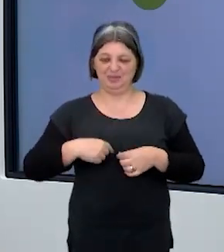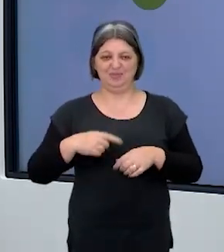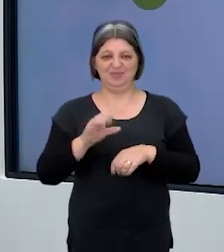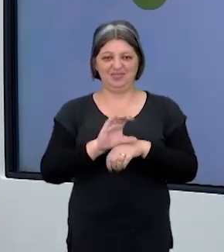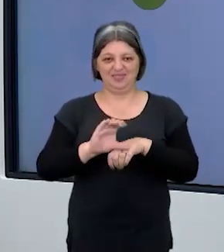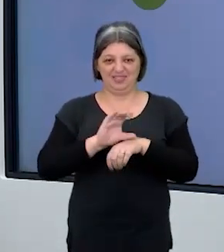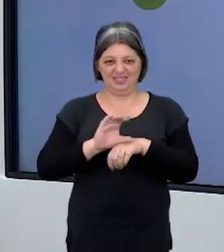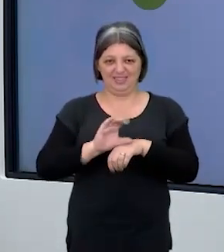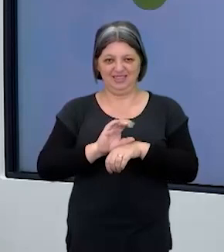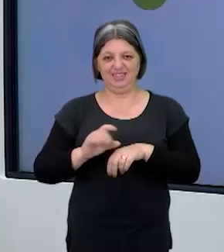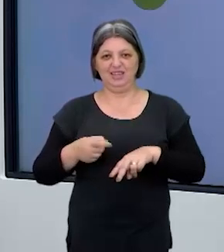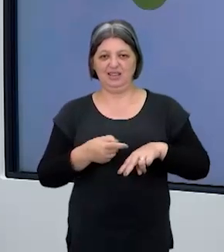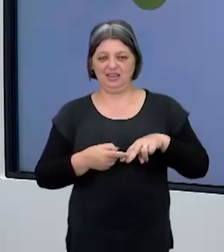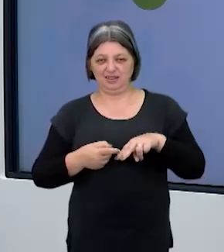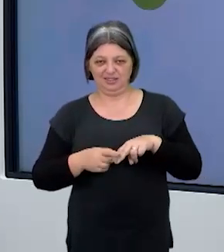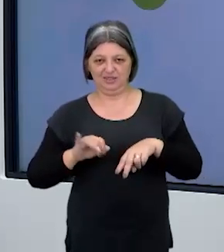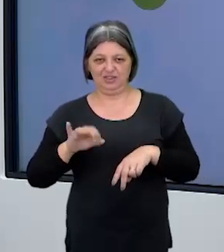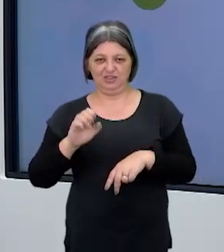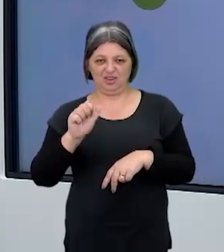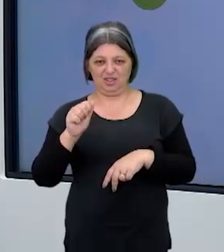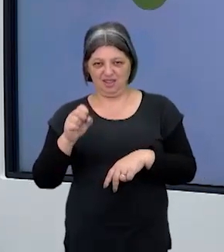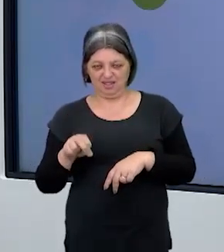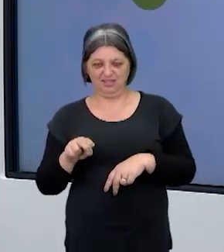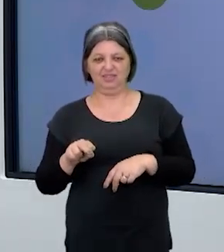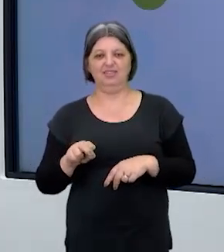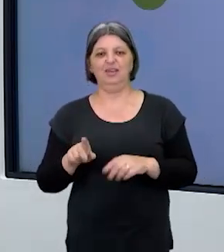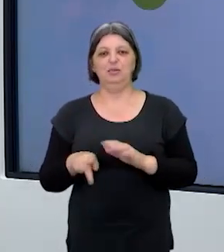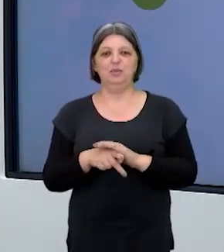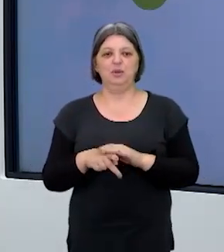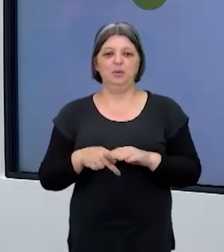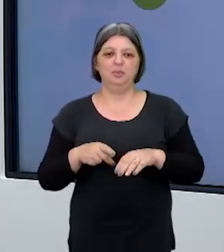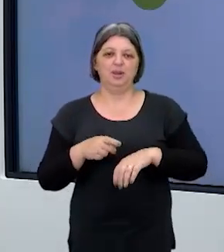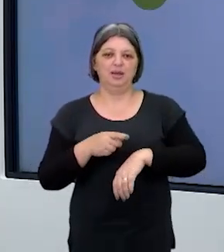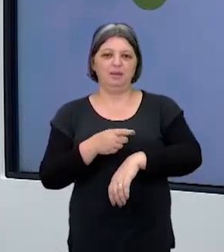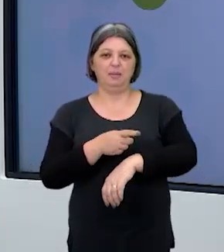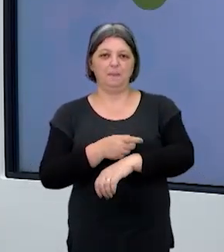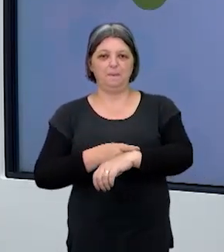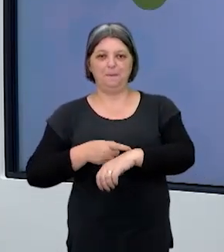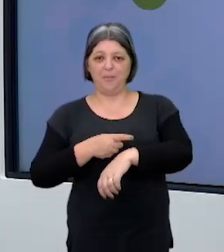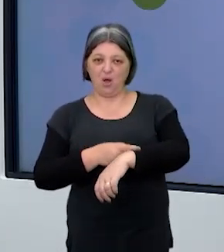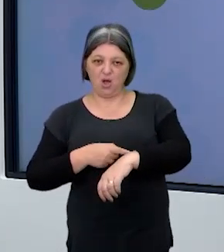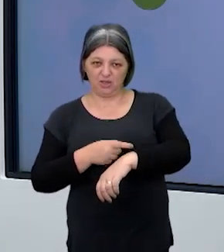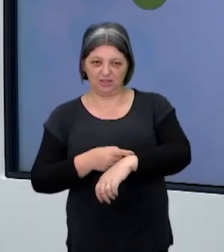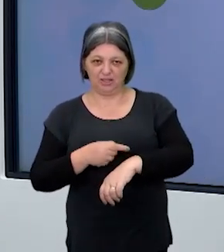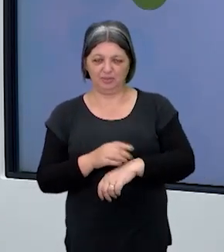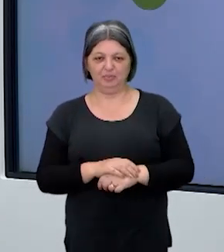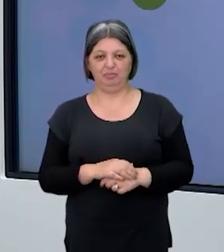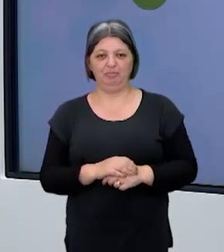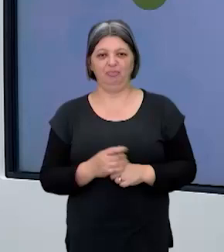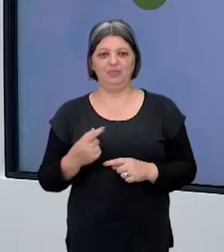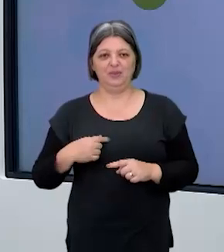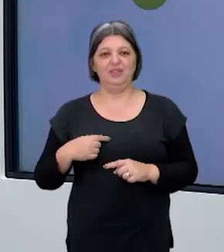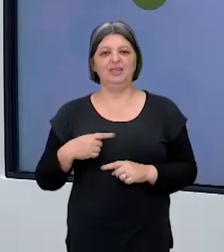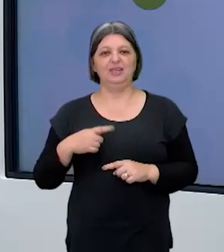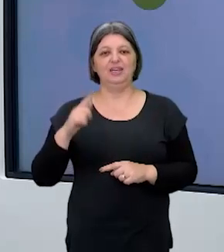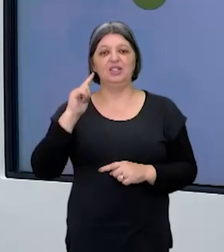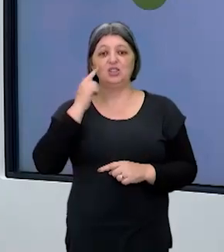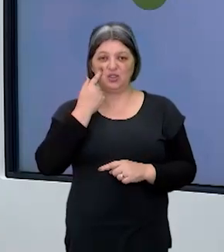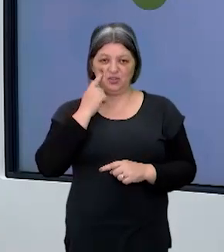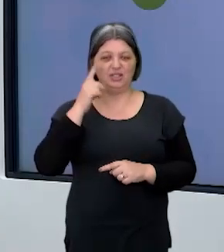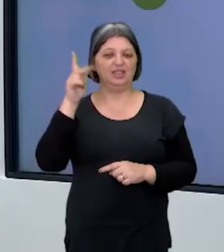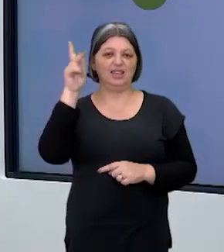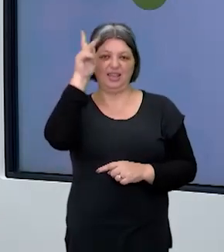calça jeans escura e uma botinha vinho. Tá? Com a gente aí na Libras temos a Giovana e